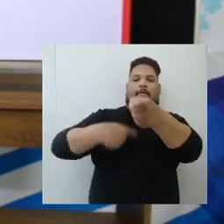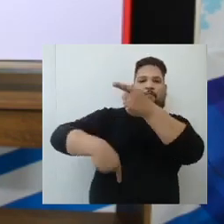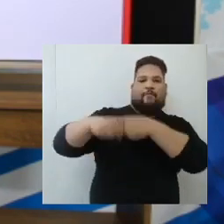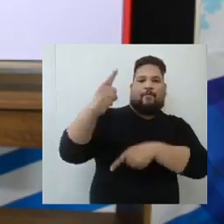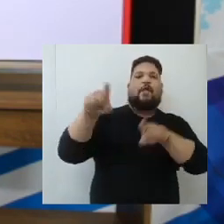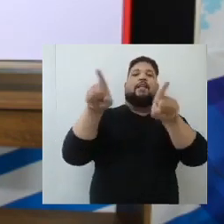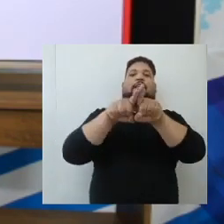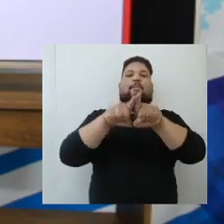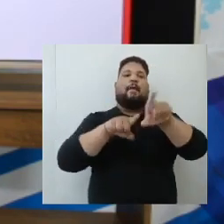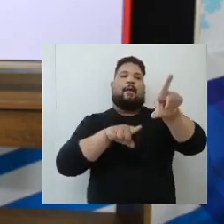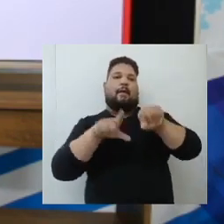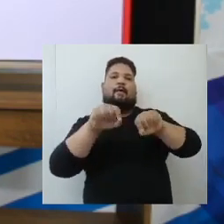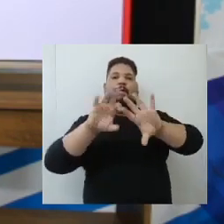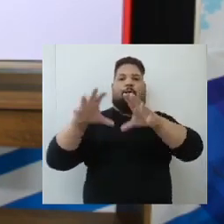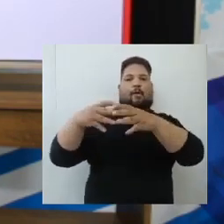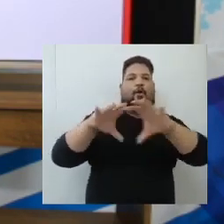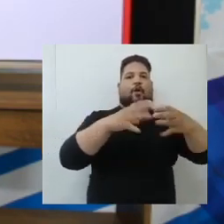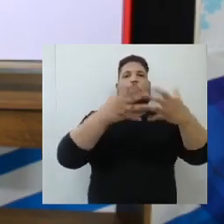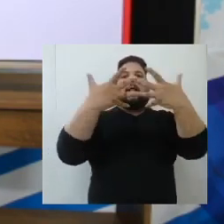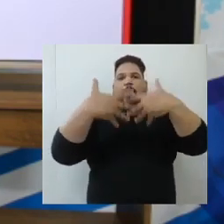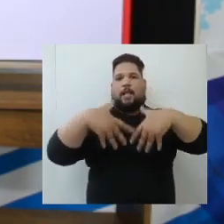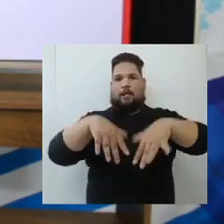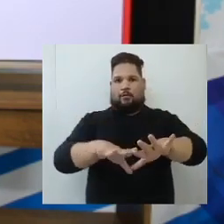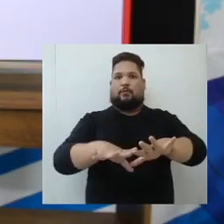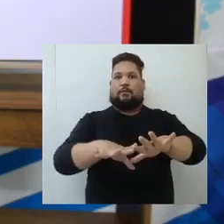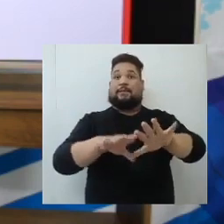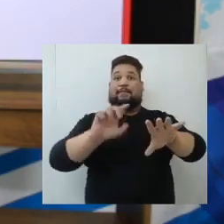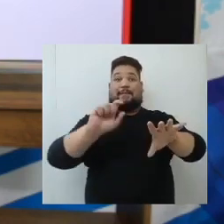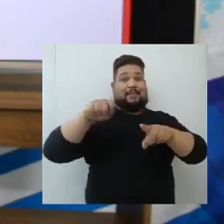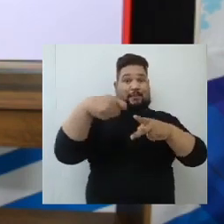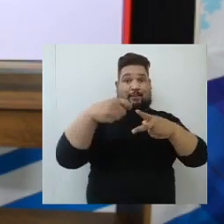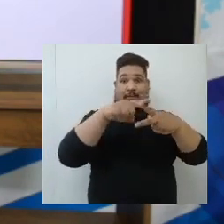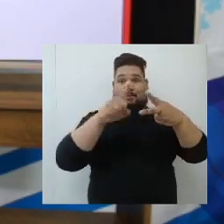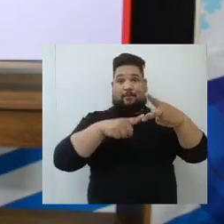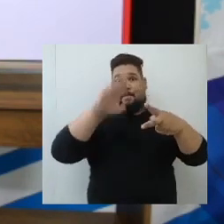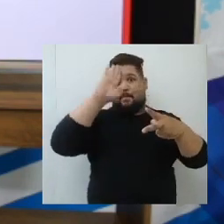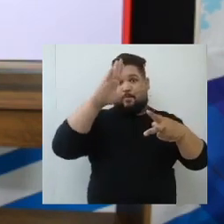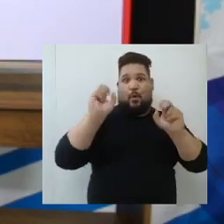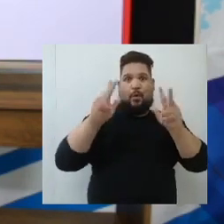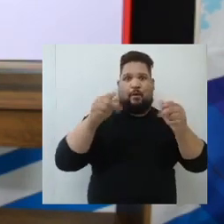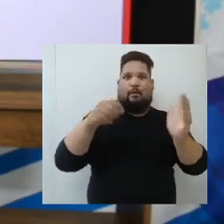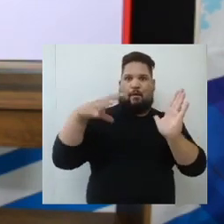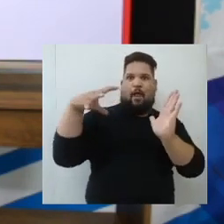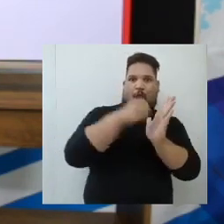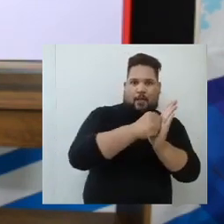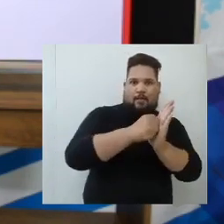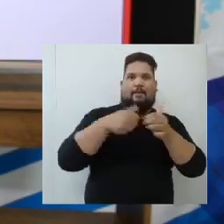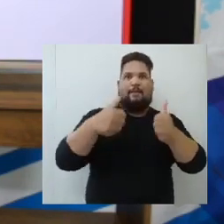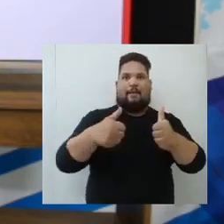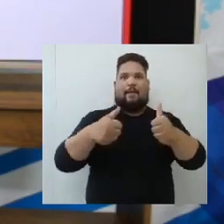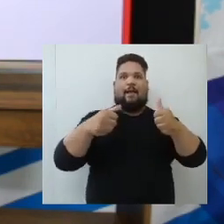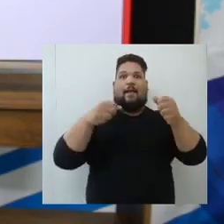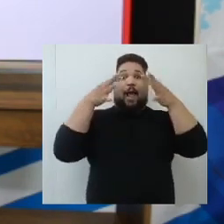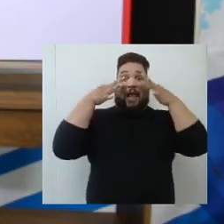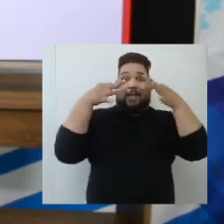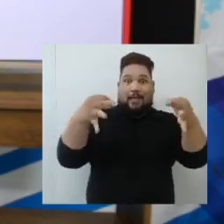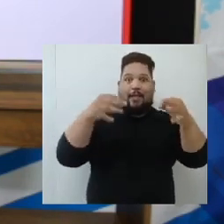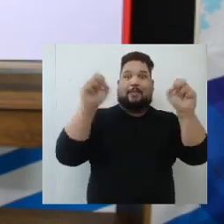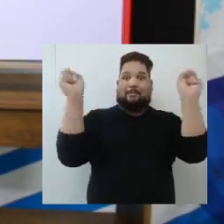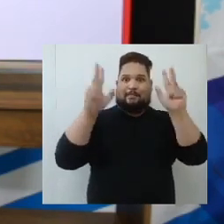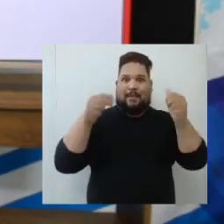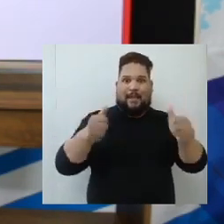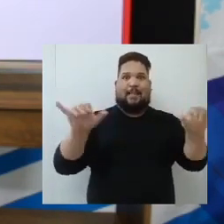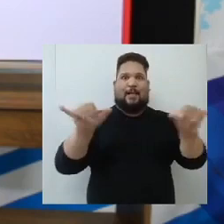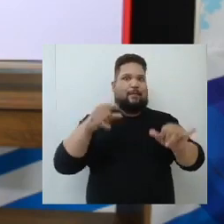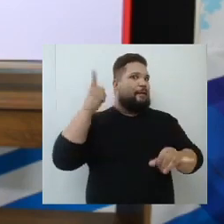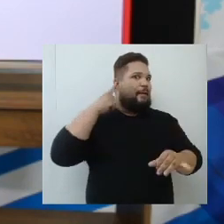natural. Evolução biológica e seleção natural. Anotou? Tá esperto? Tranquilo? Tá